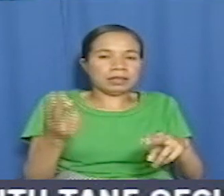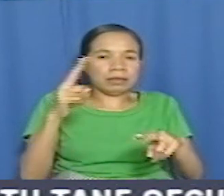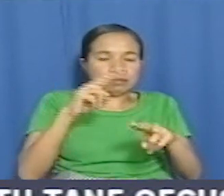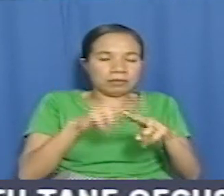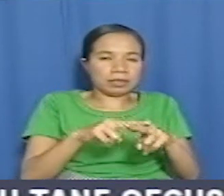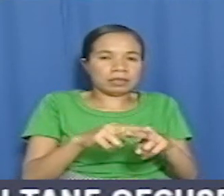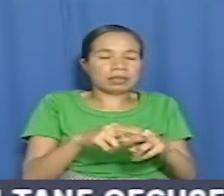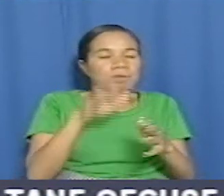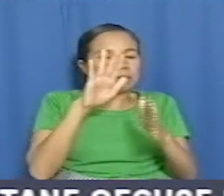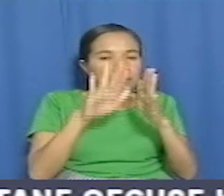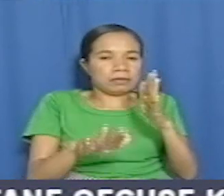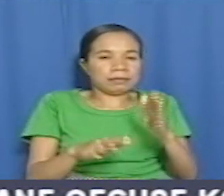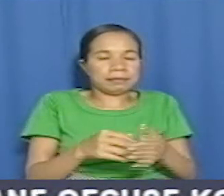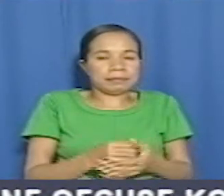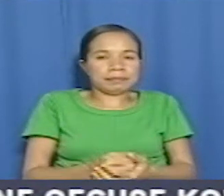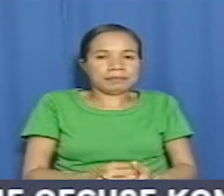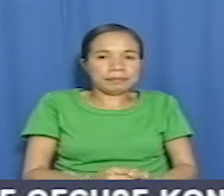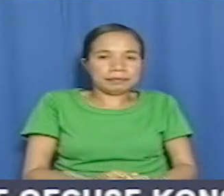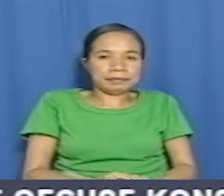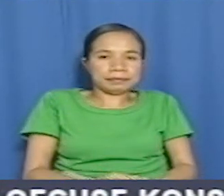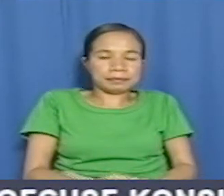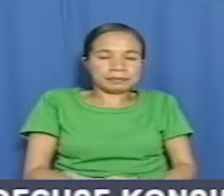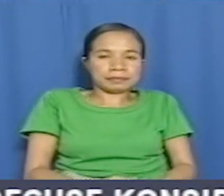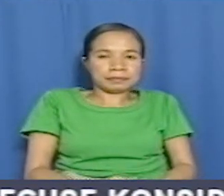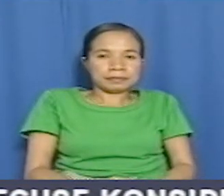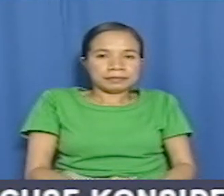aumenta cá menos. Rony Silva, Orlandino Pacheco, RTTL.